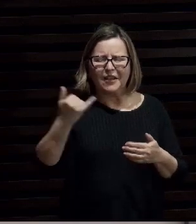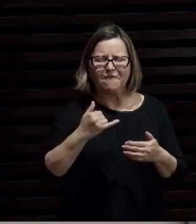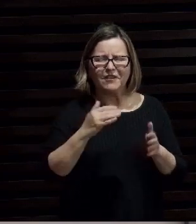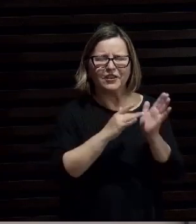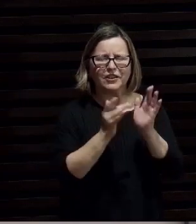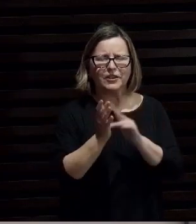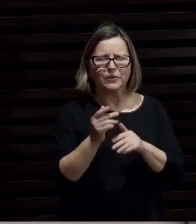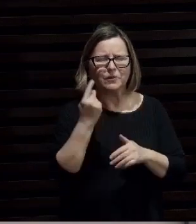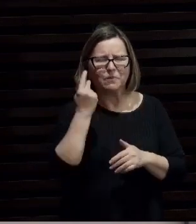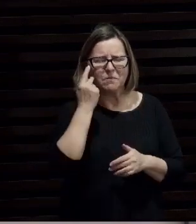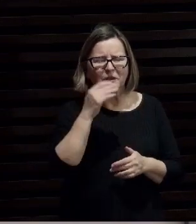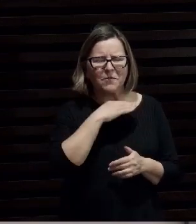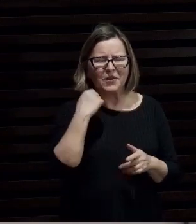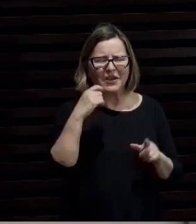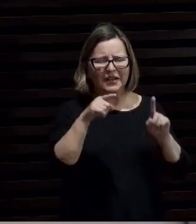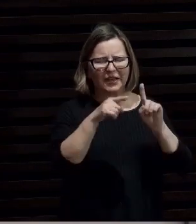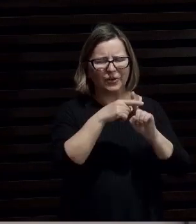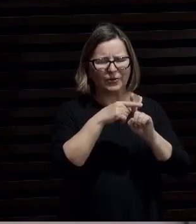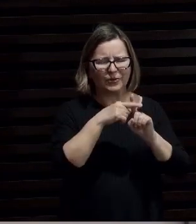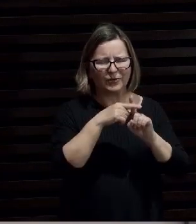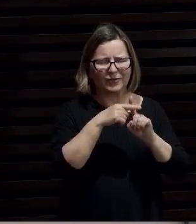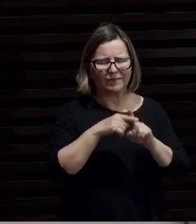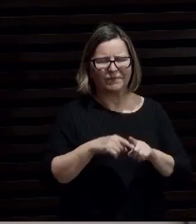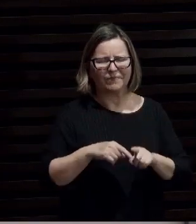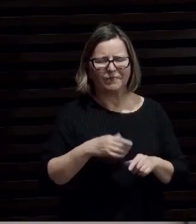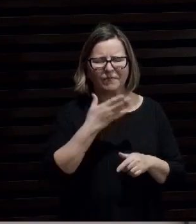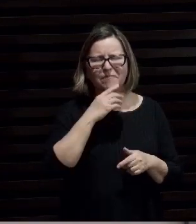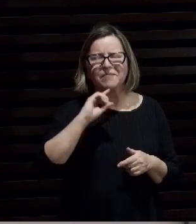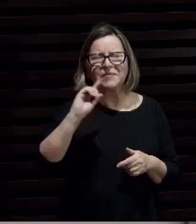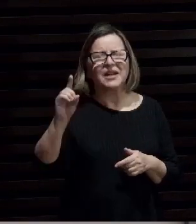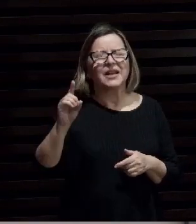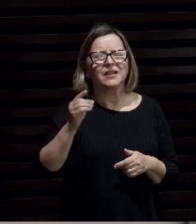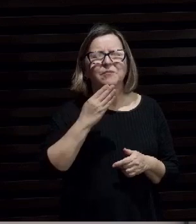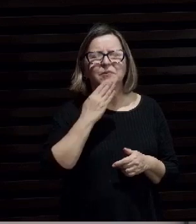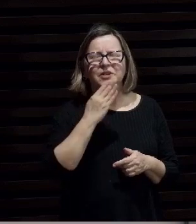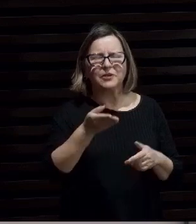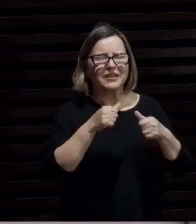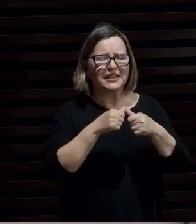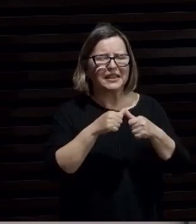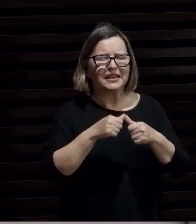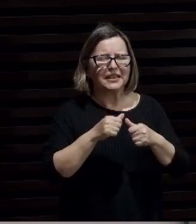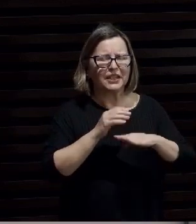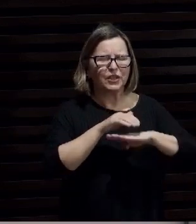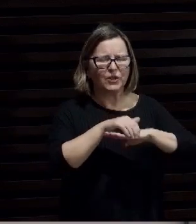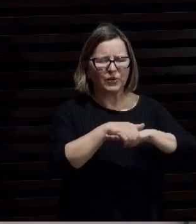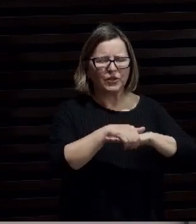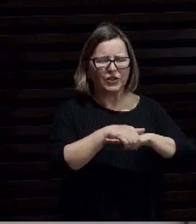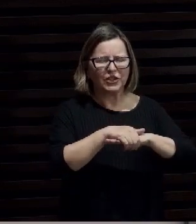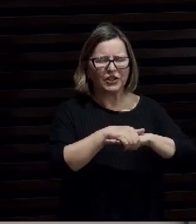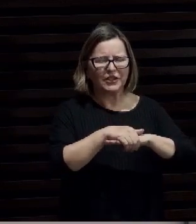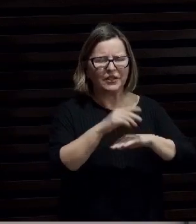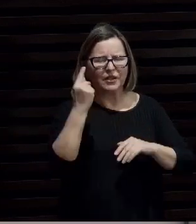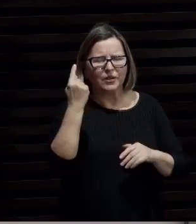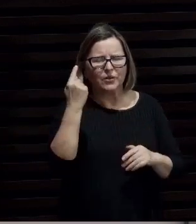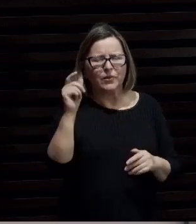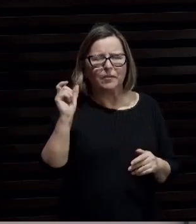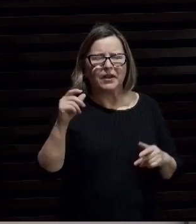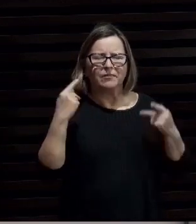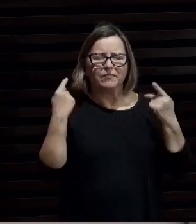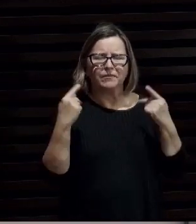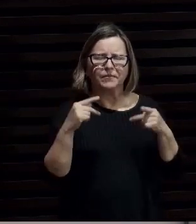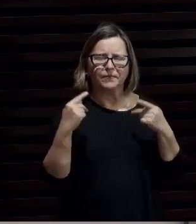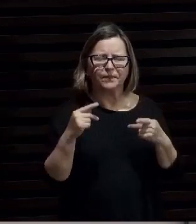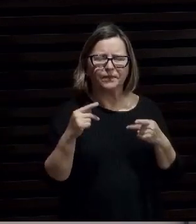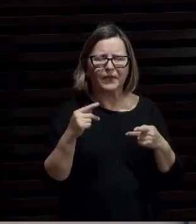nós? Pai, nós te pedimos, Senhor, que nessa noite em que a tua palavra foi lançada, o